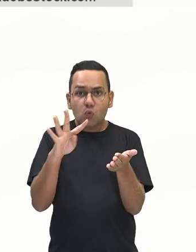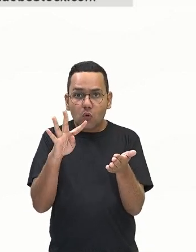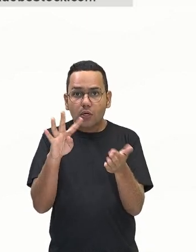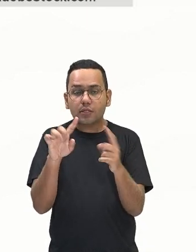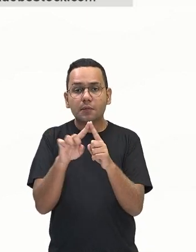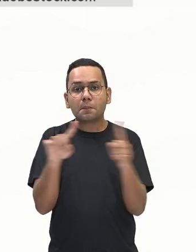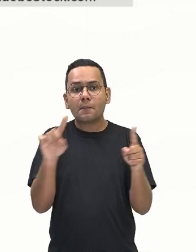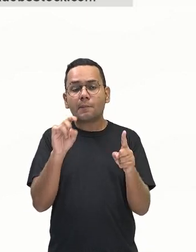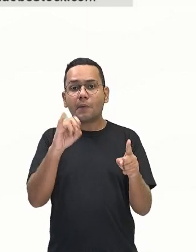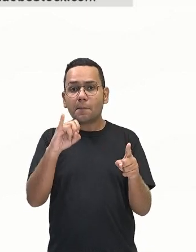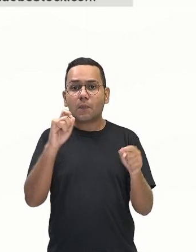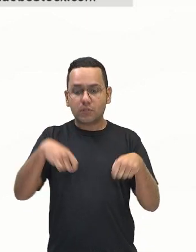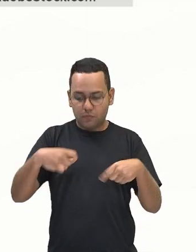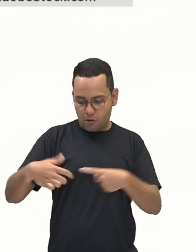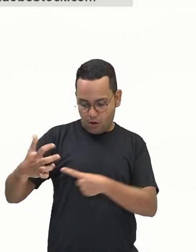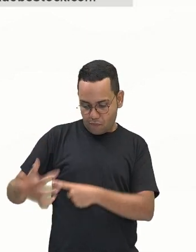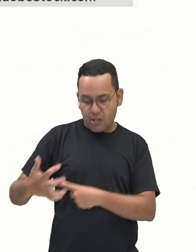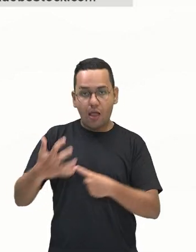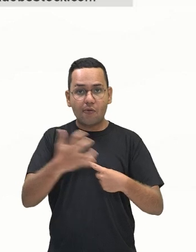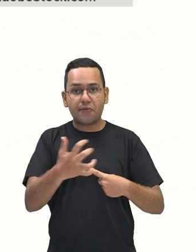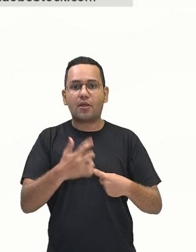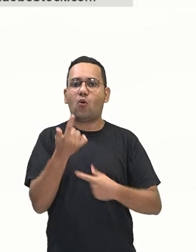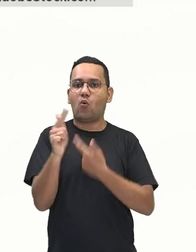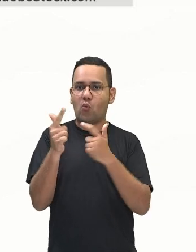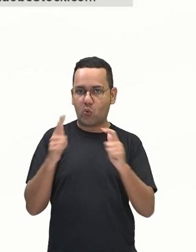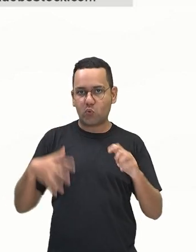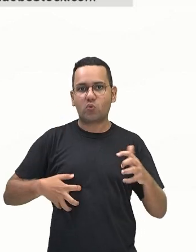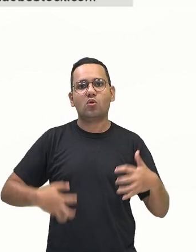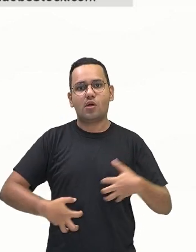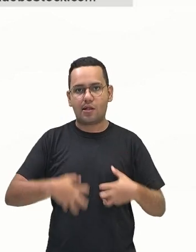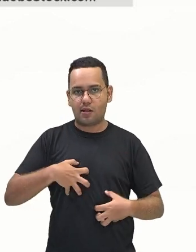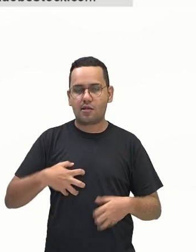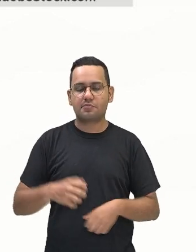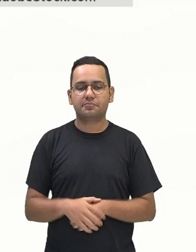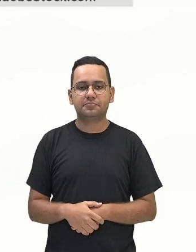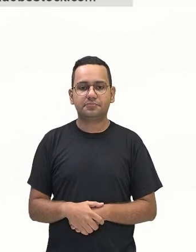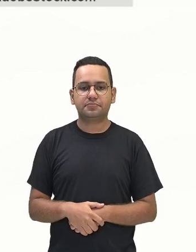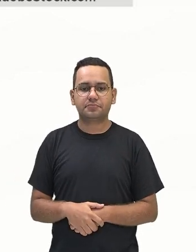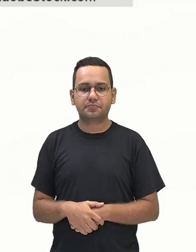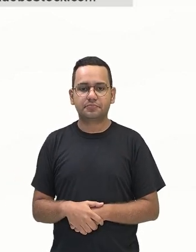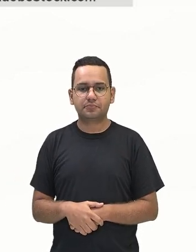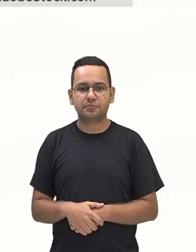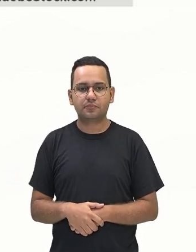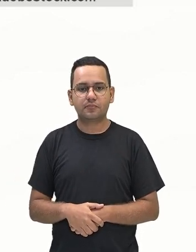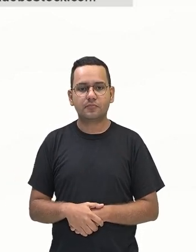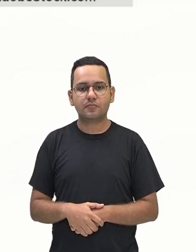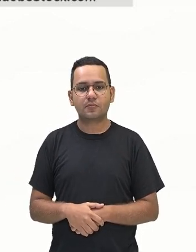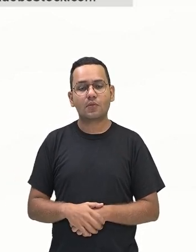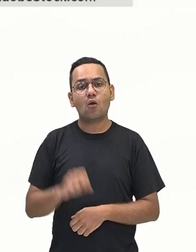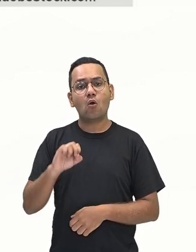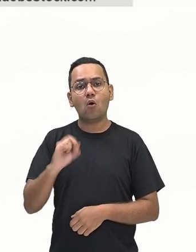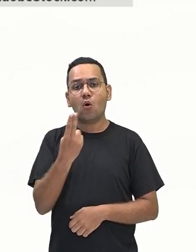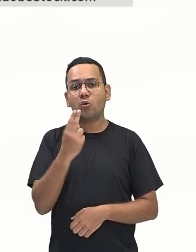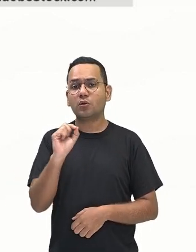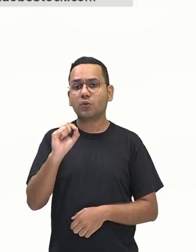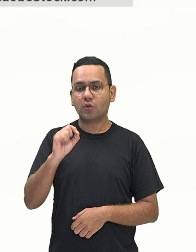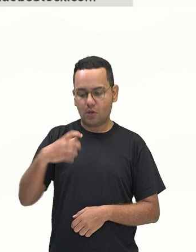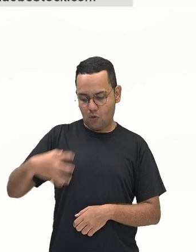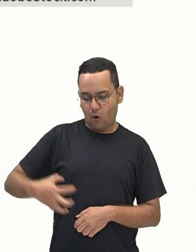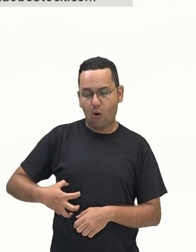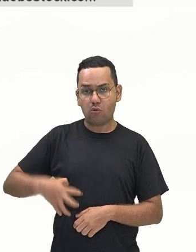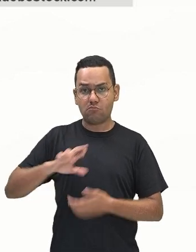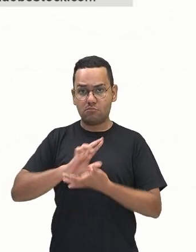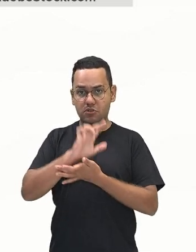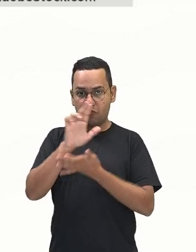pode afetar outros órgãos, inclusive, né, levar à falência desses órgãos, o